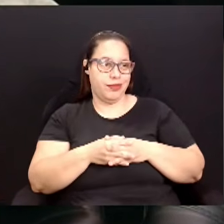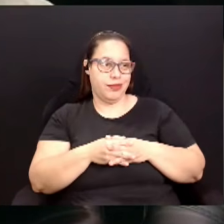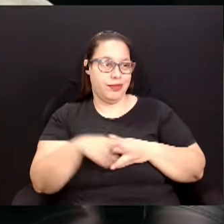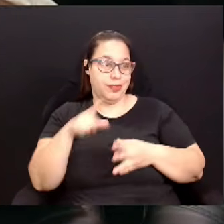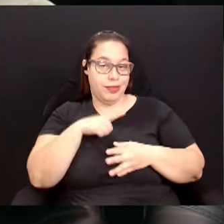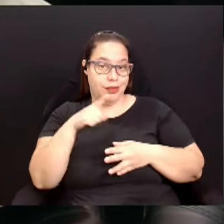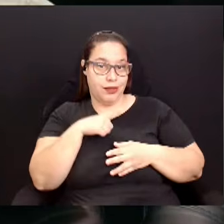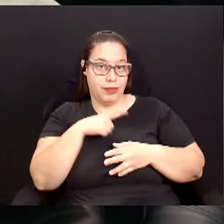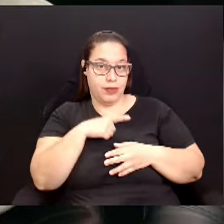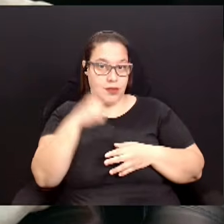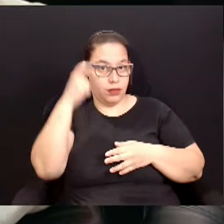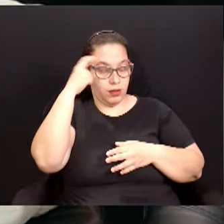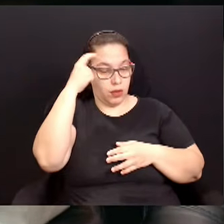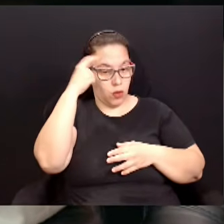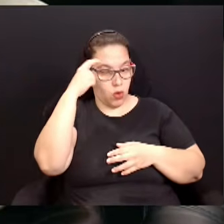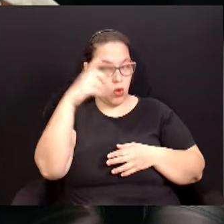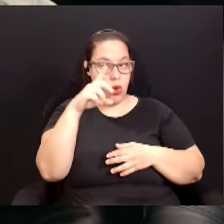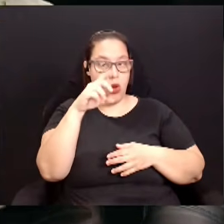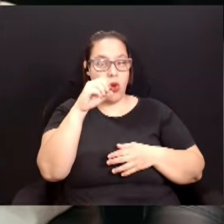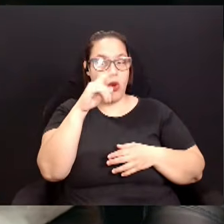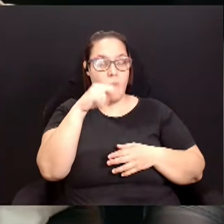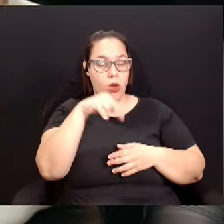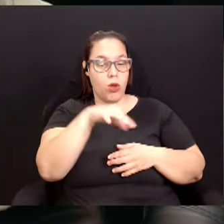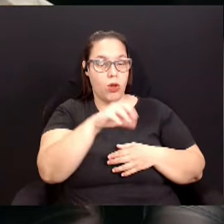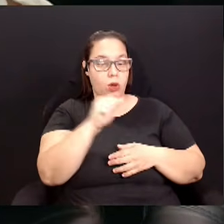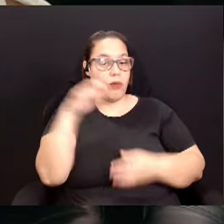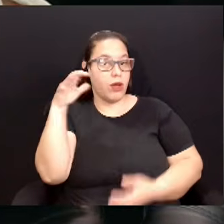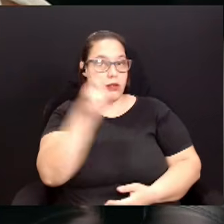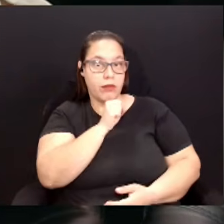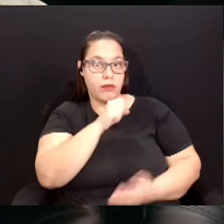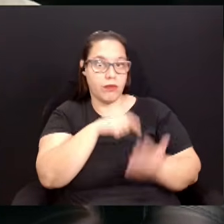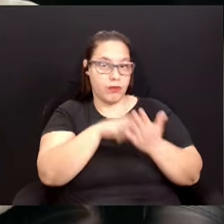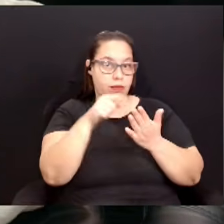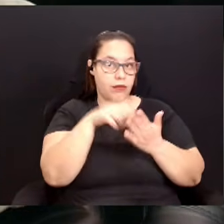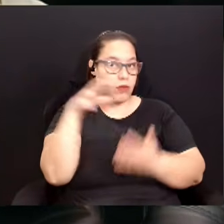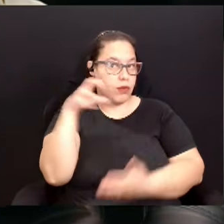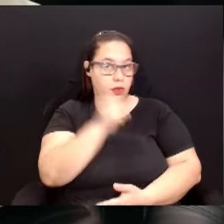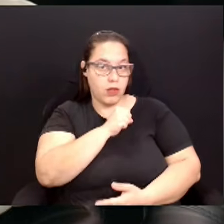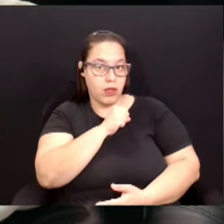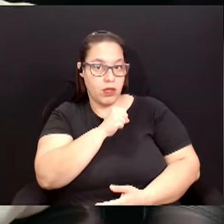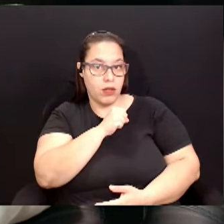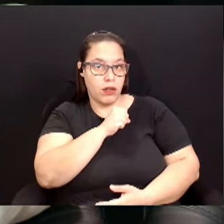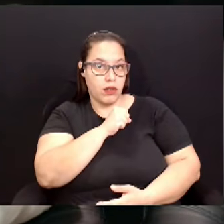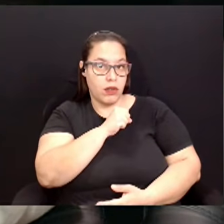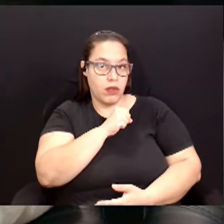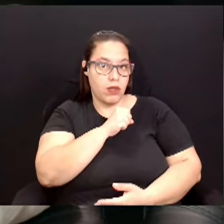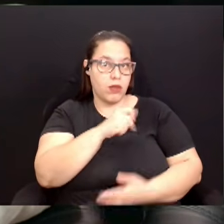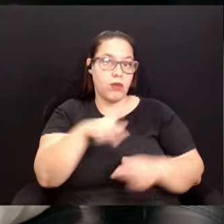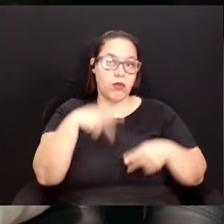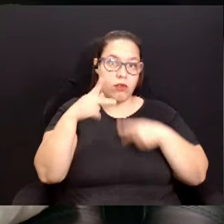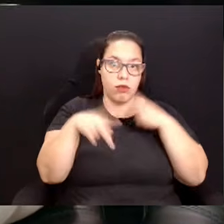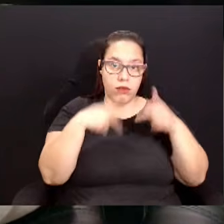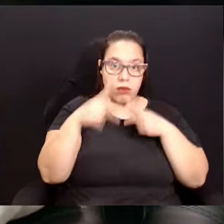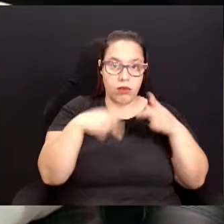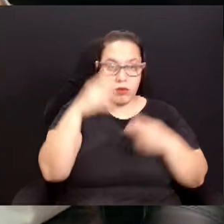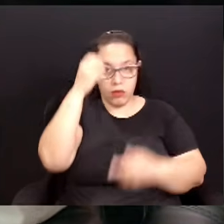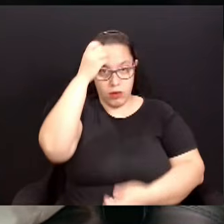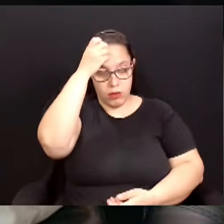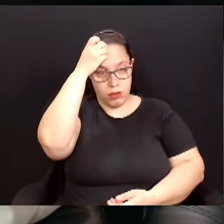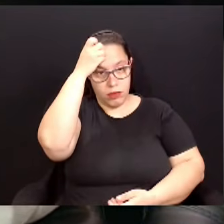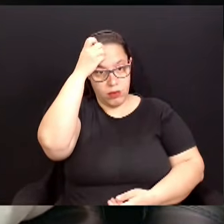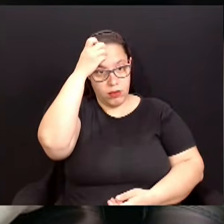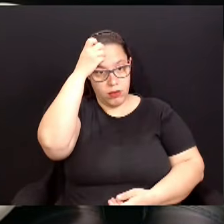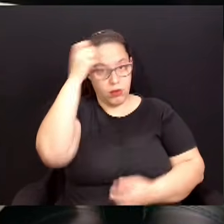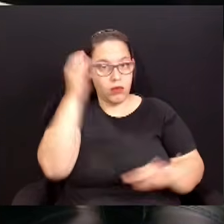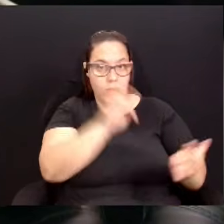monte de dopamina no cérebro dela, porque os vídeos são rápidos, muitas falas, tudo tão tecnológico,